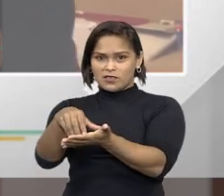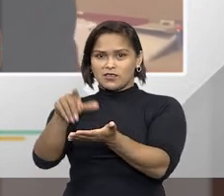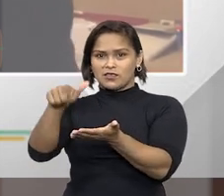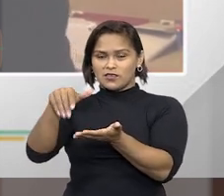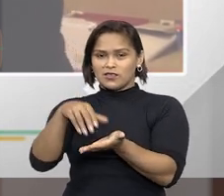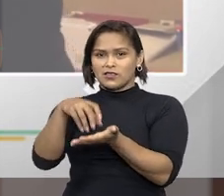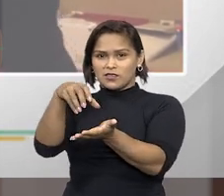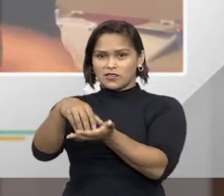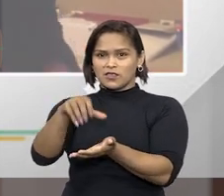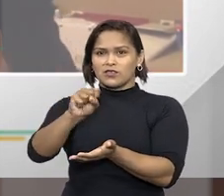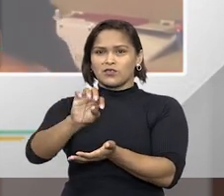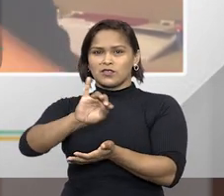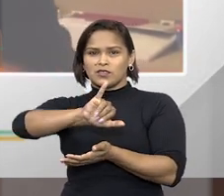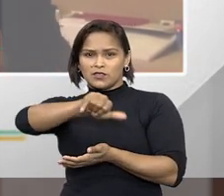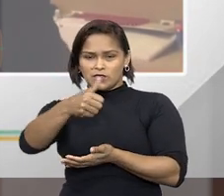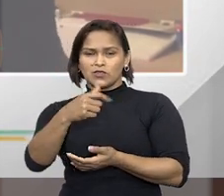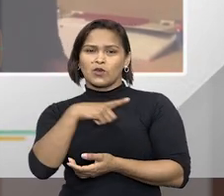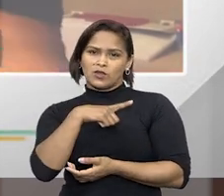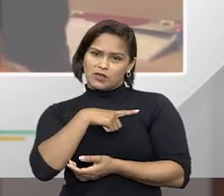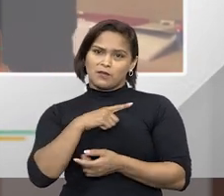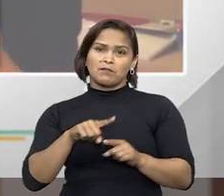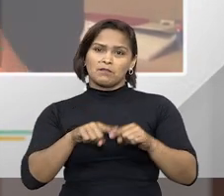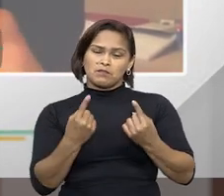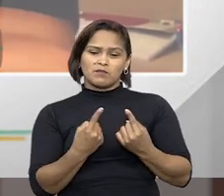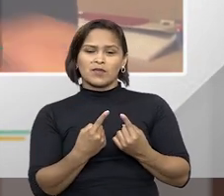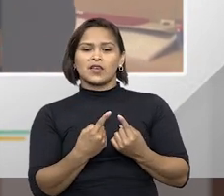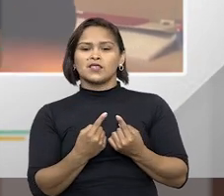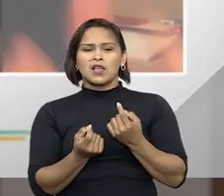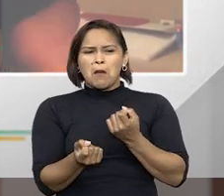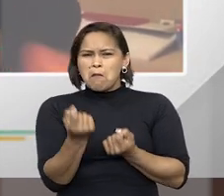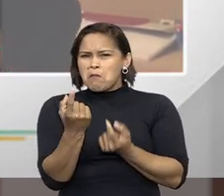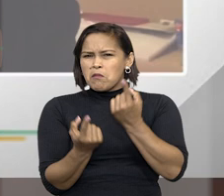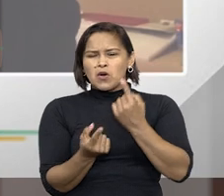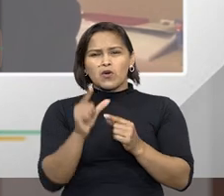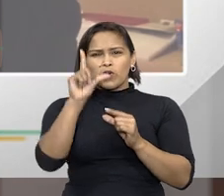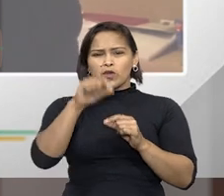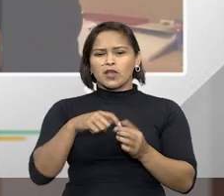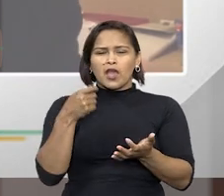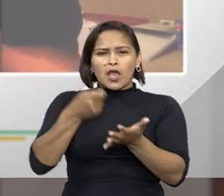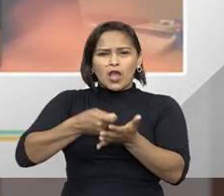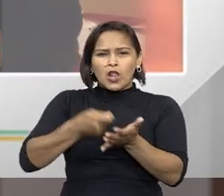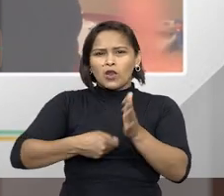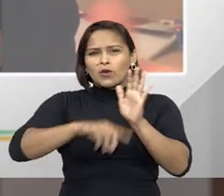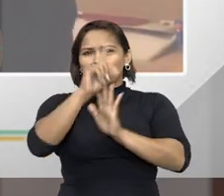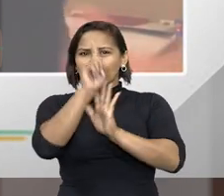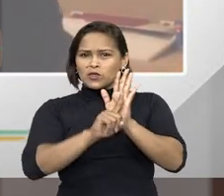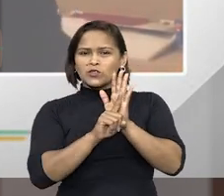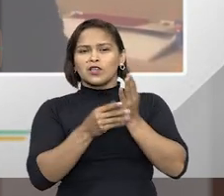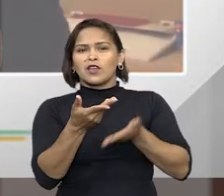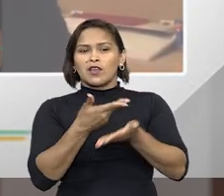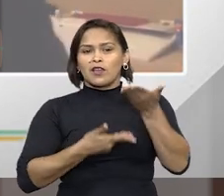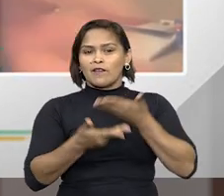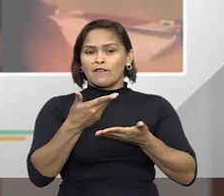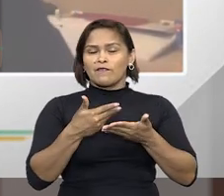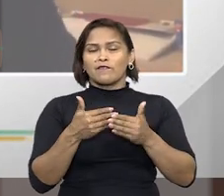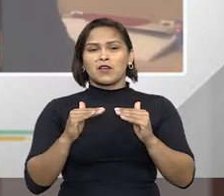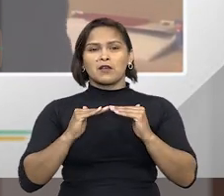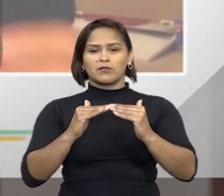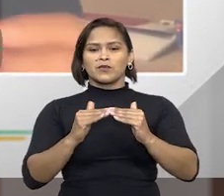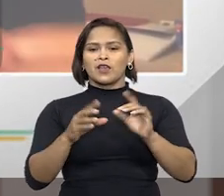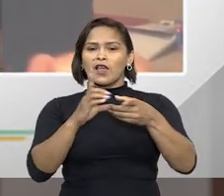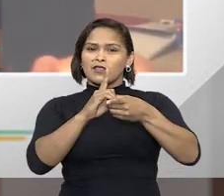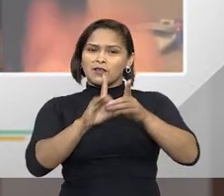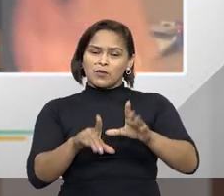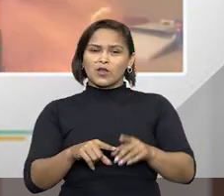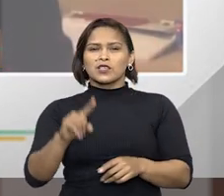de Justiça. Mas isso é a luta pelo direito, né? O direito se move por si, é como a democracia, todo dia você tem